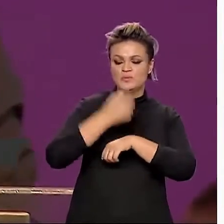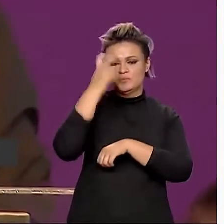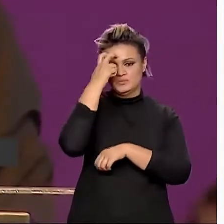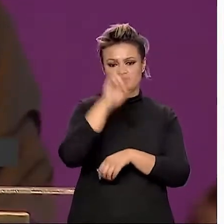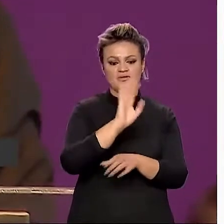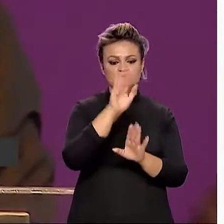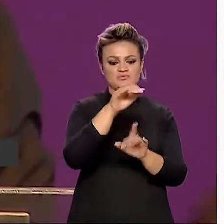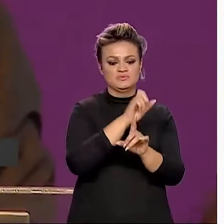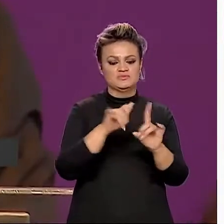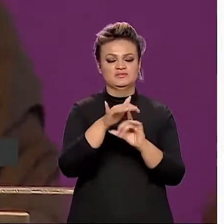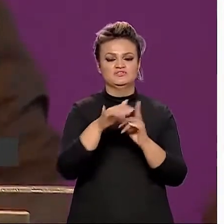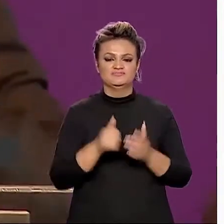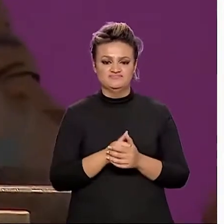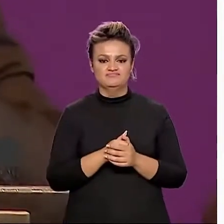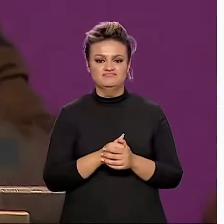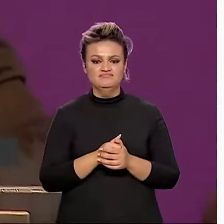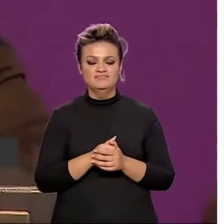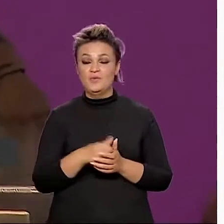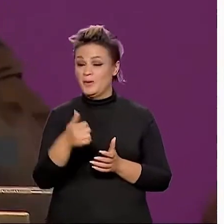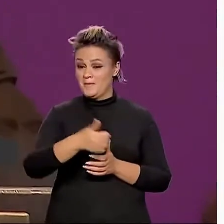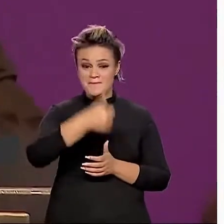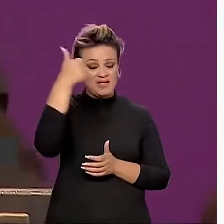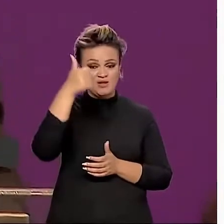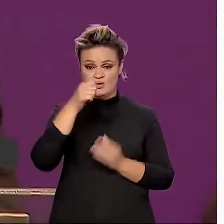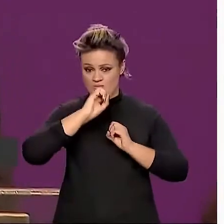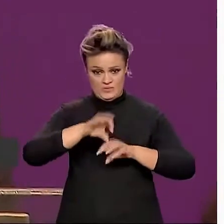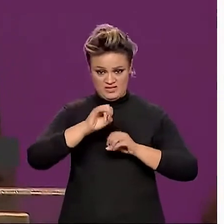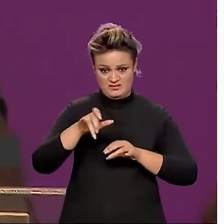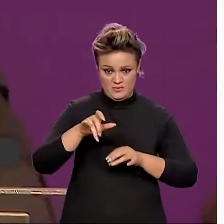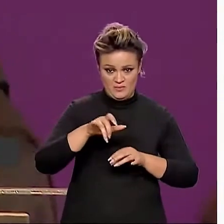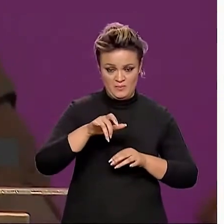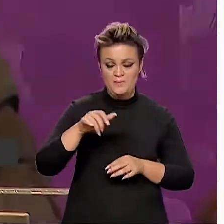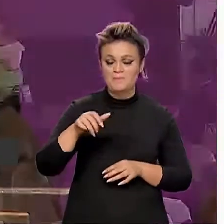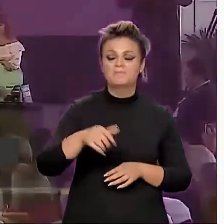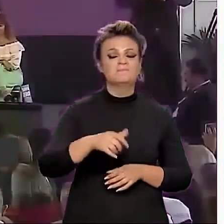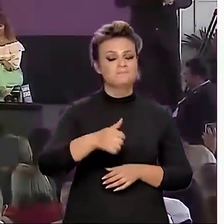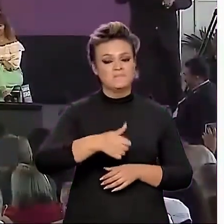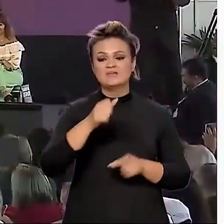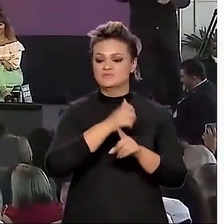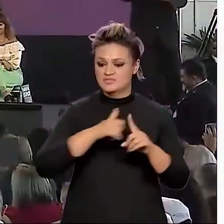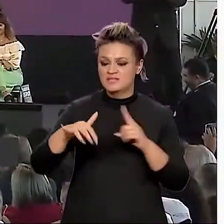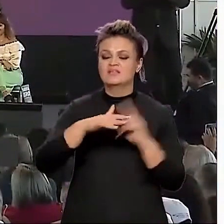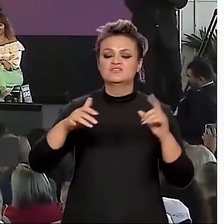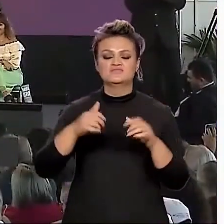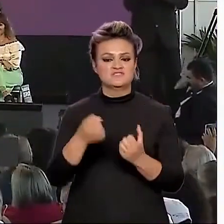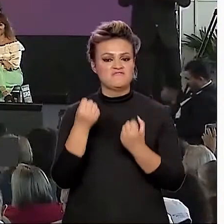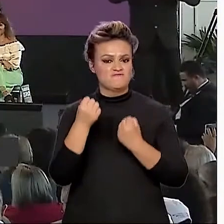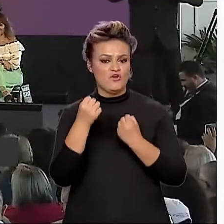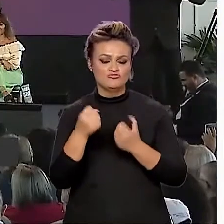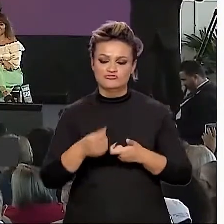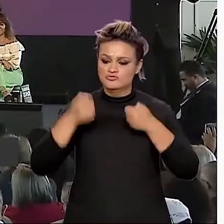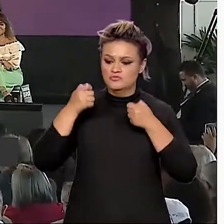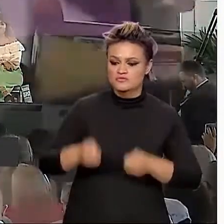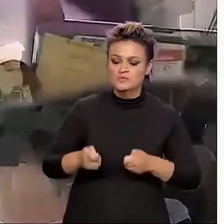de uma sociedade. E quanto melhor for a educação, mas a sociedade será forte,